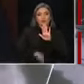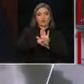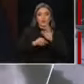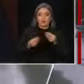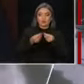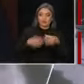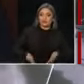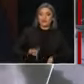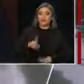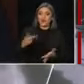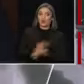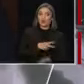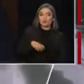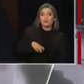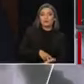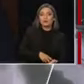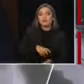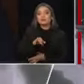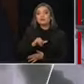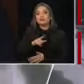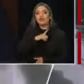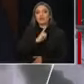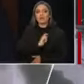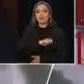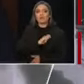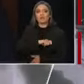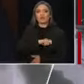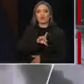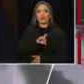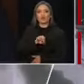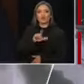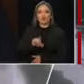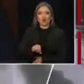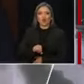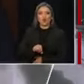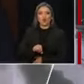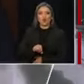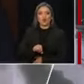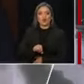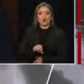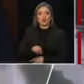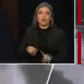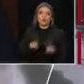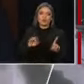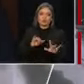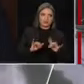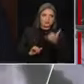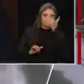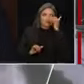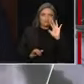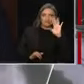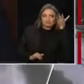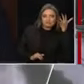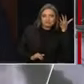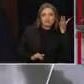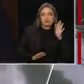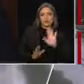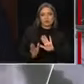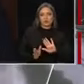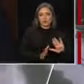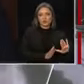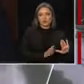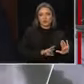de dolo. O dano culposo, como já foi acentuado, não